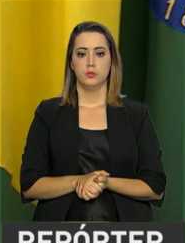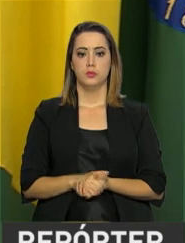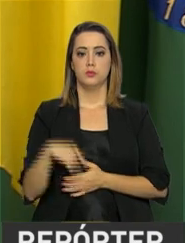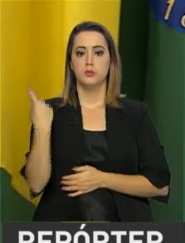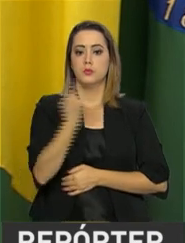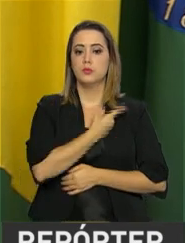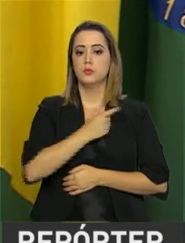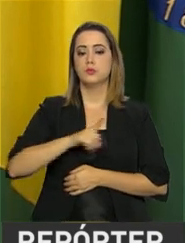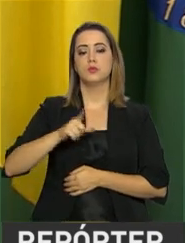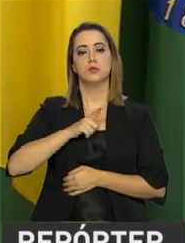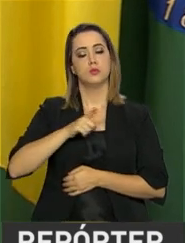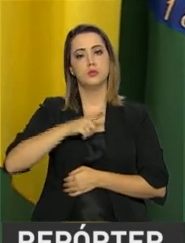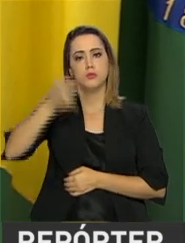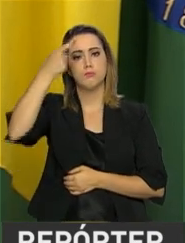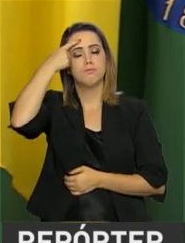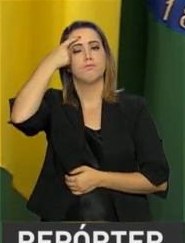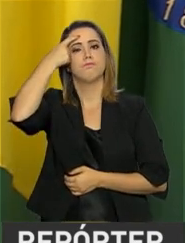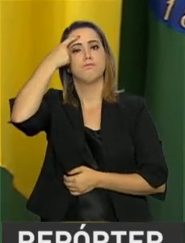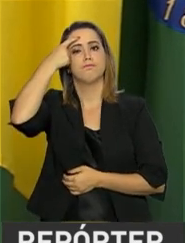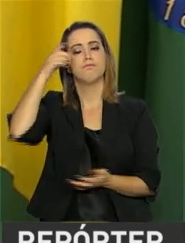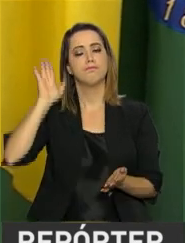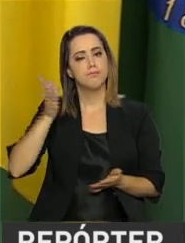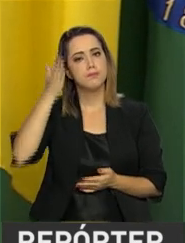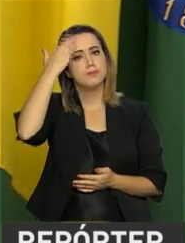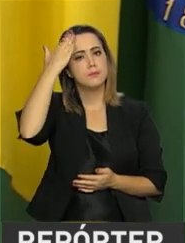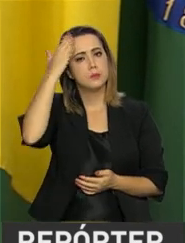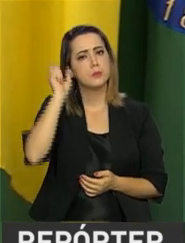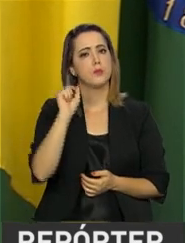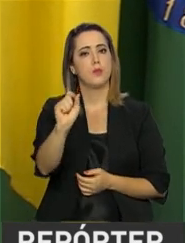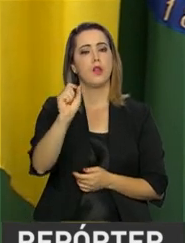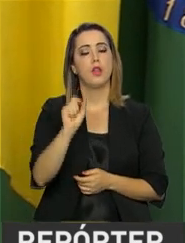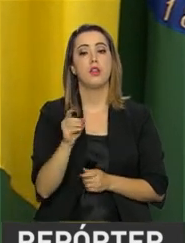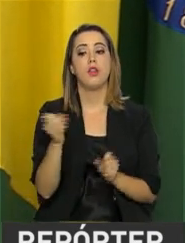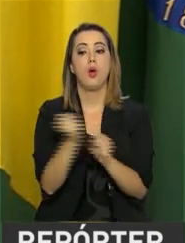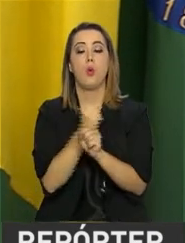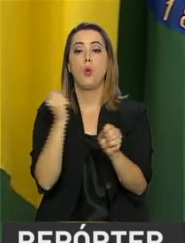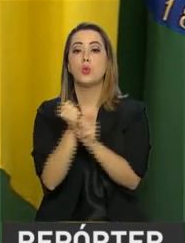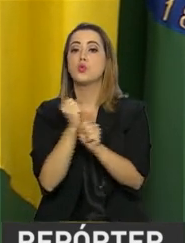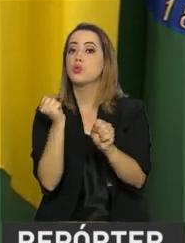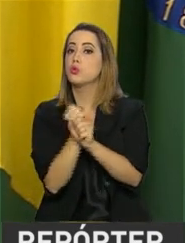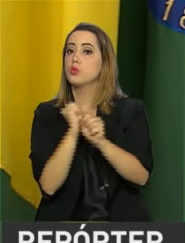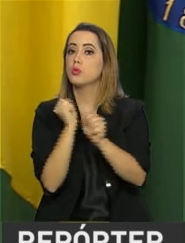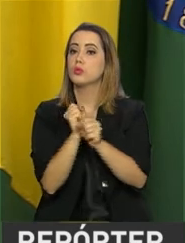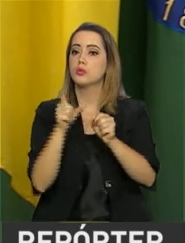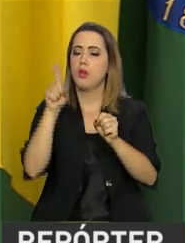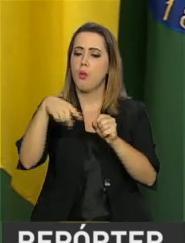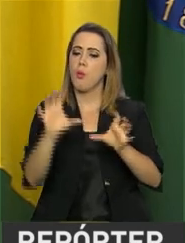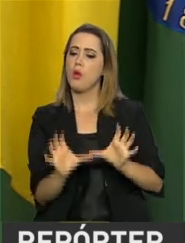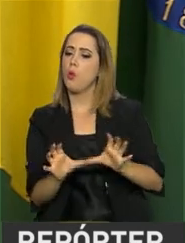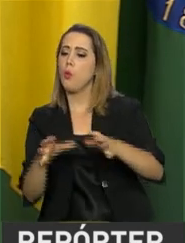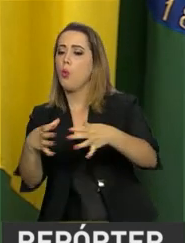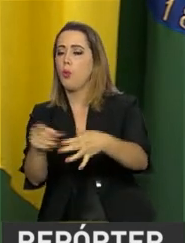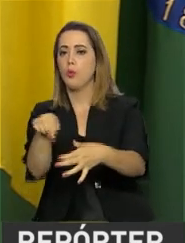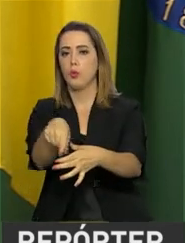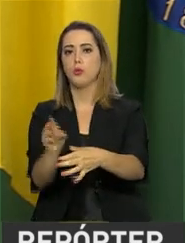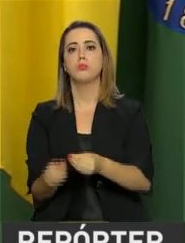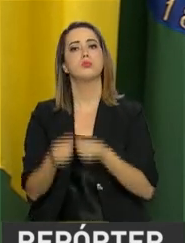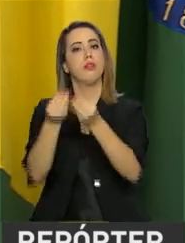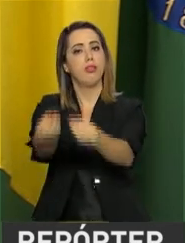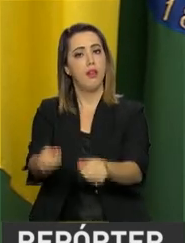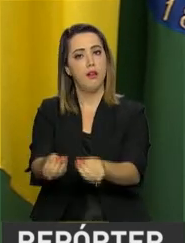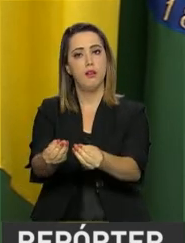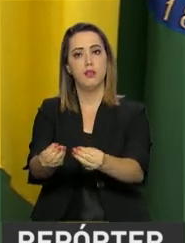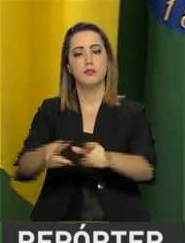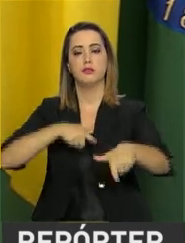consciência ciência e consciência de que a construção civil é o setor que mais facilmente pode gerar empregos